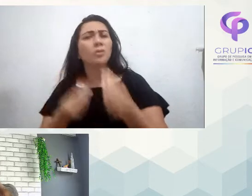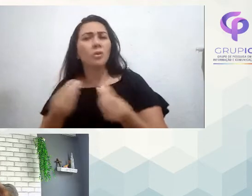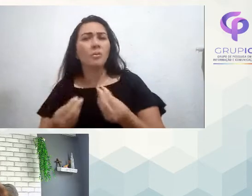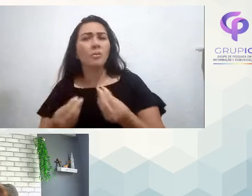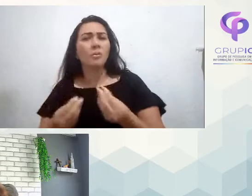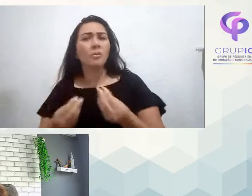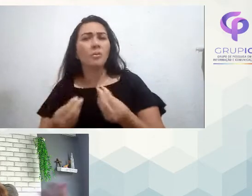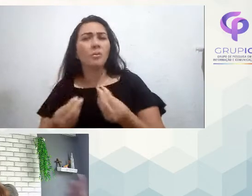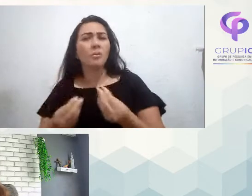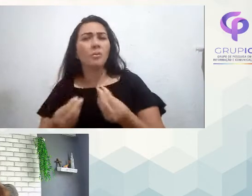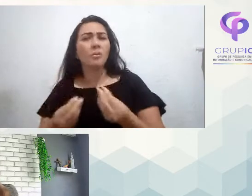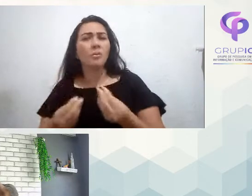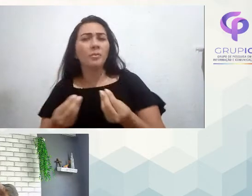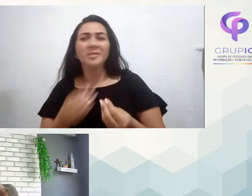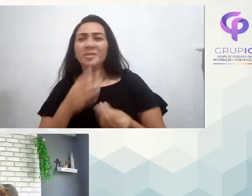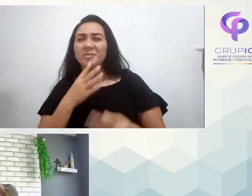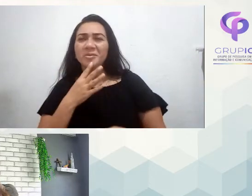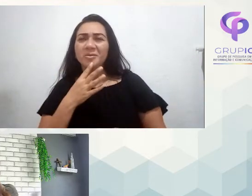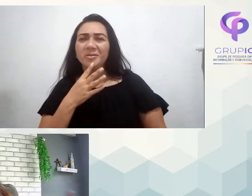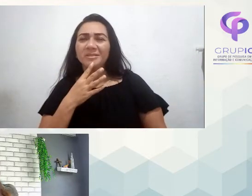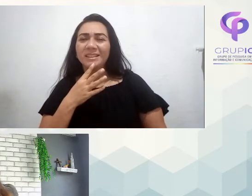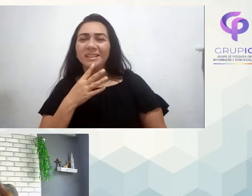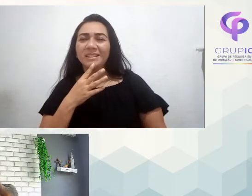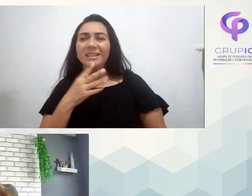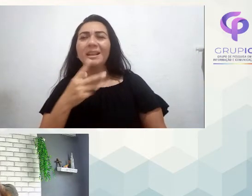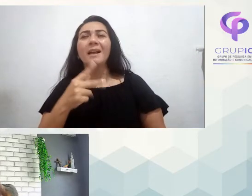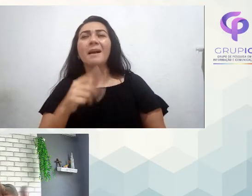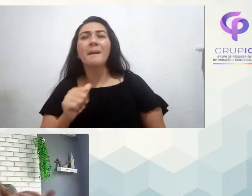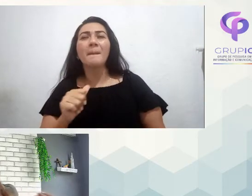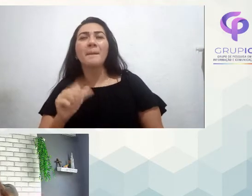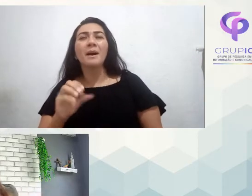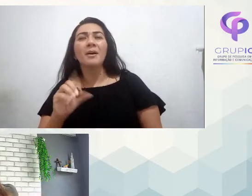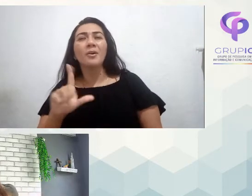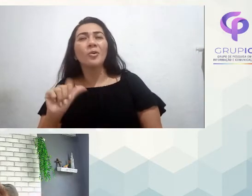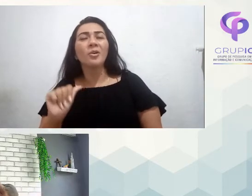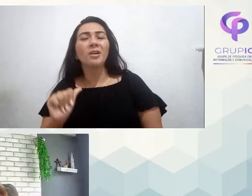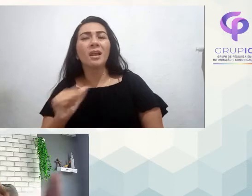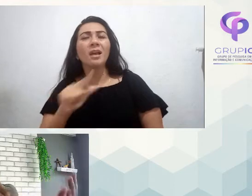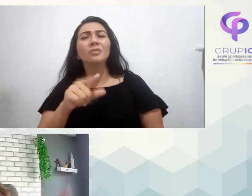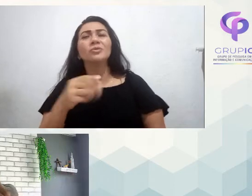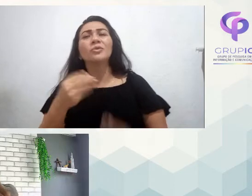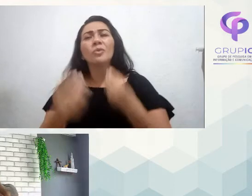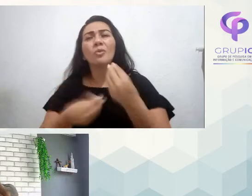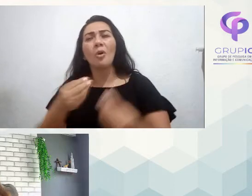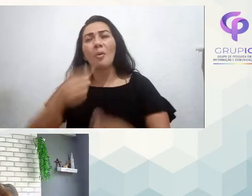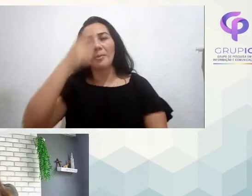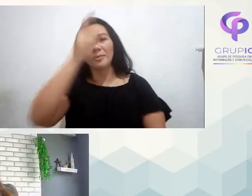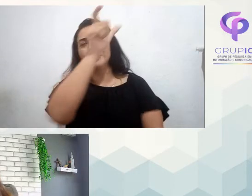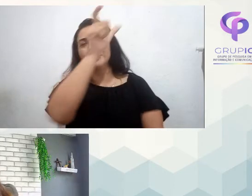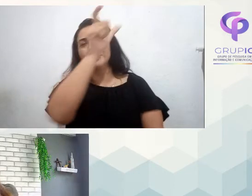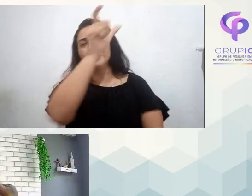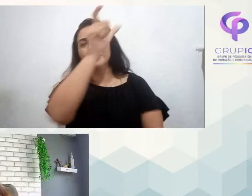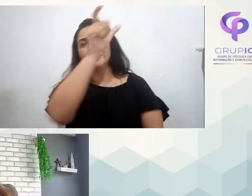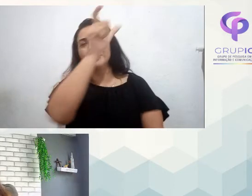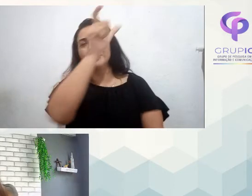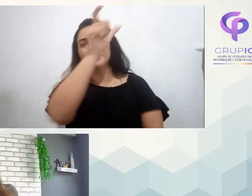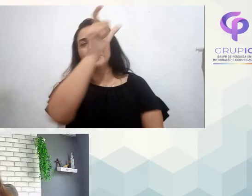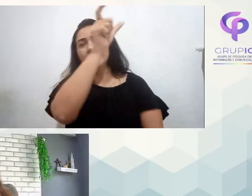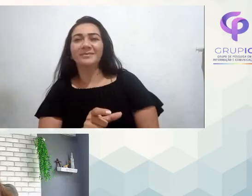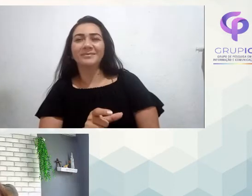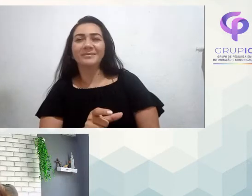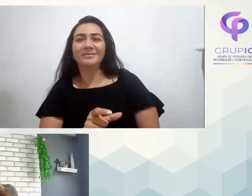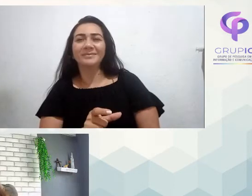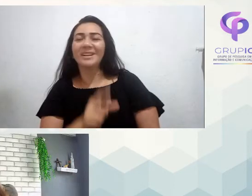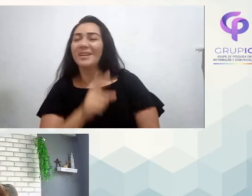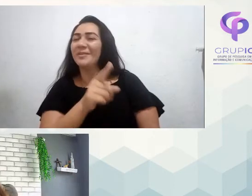você. E aí a casa é sua para você se apresentar, fazer sua autodescrição e fazer o que você sabe fazer e